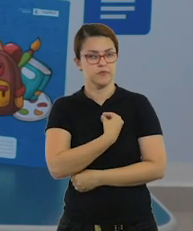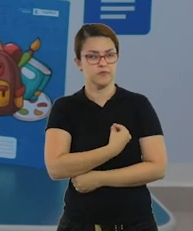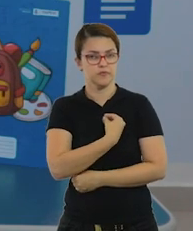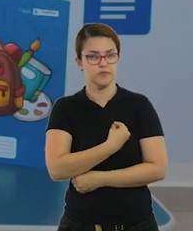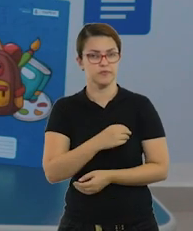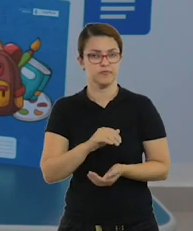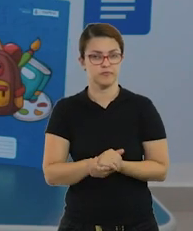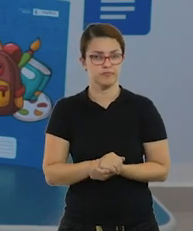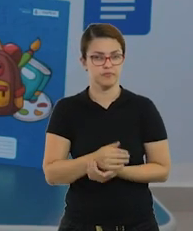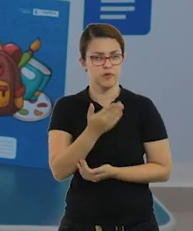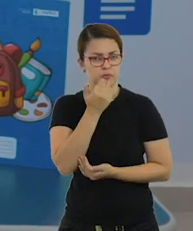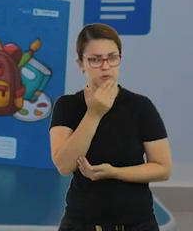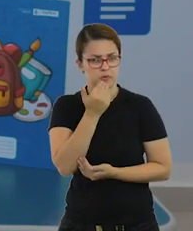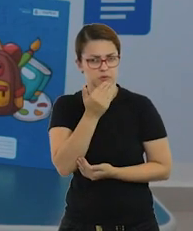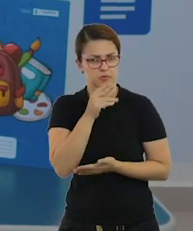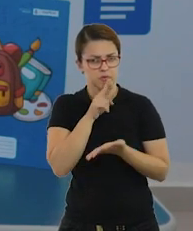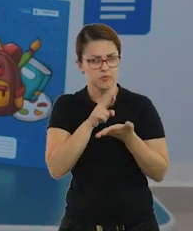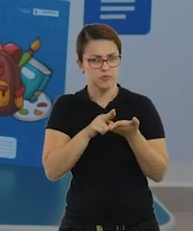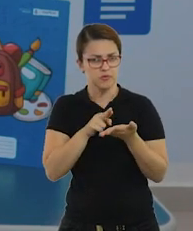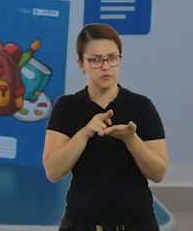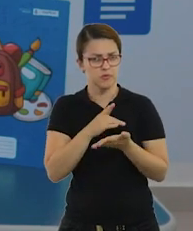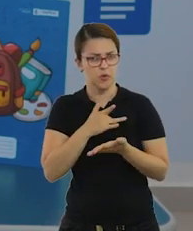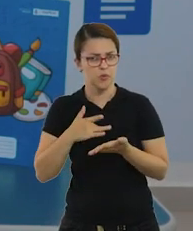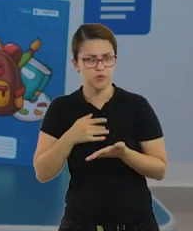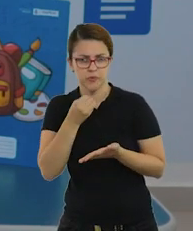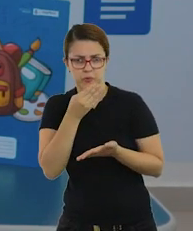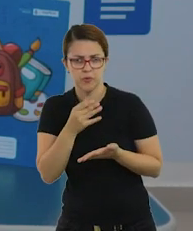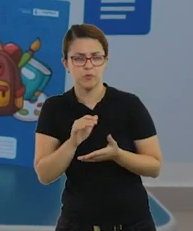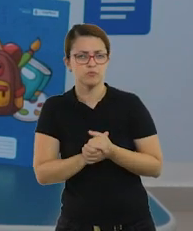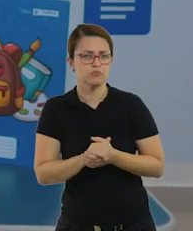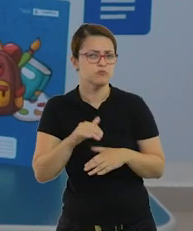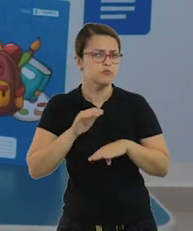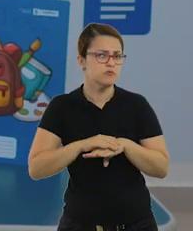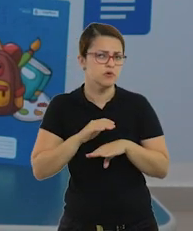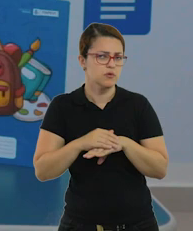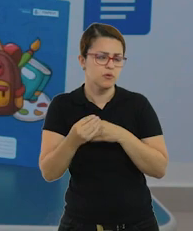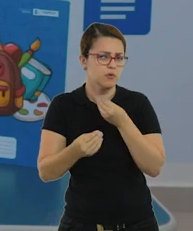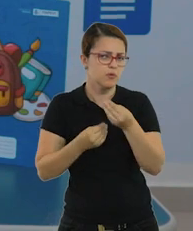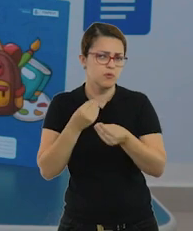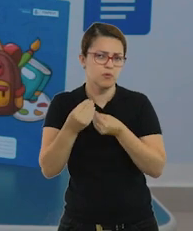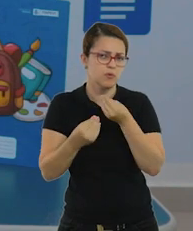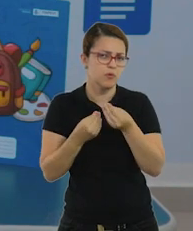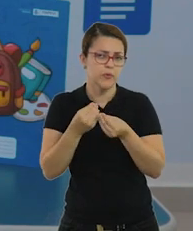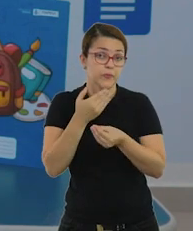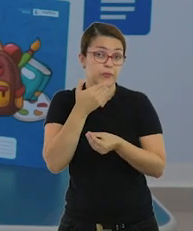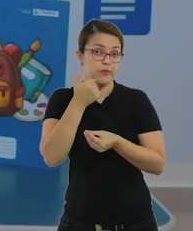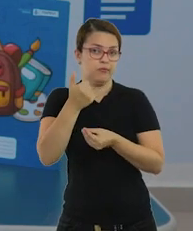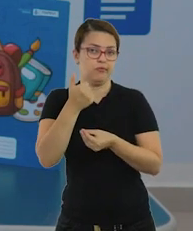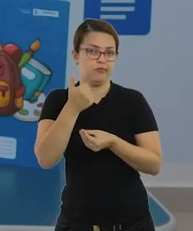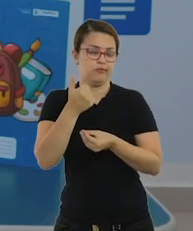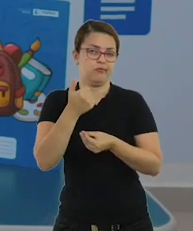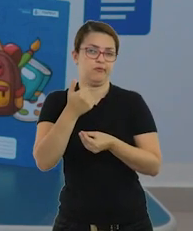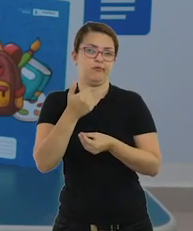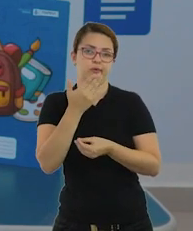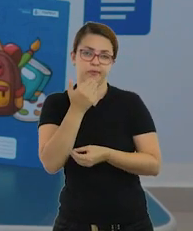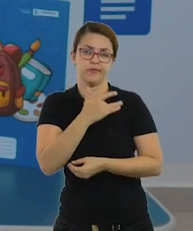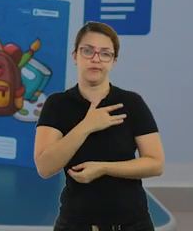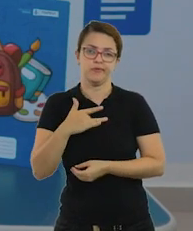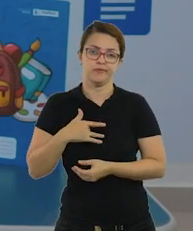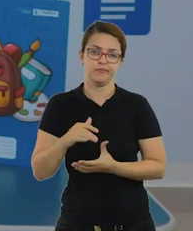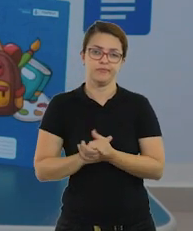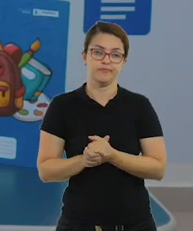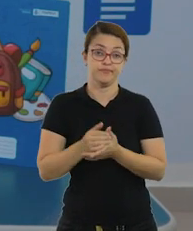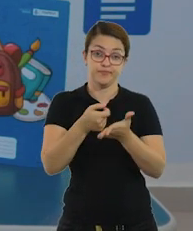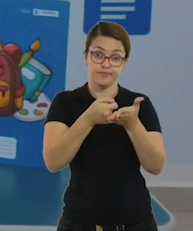sobre a sua alimentação. Você tem uma alimentação saudável? O que você pode fazer para deixar a sua alimentação mais saudável? E aí,